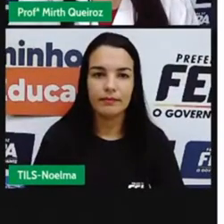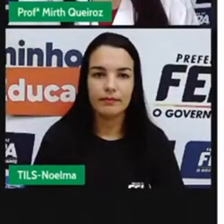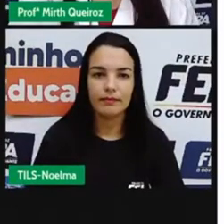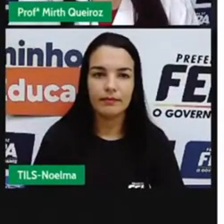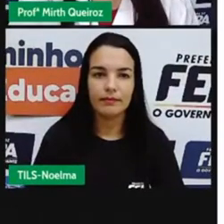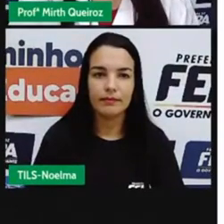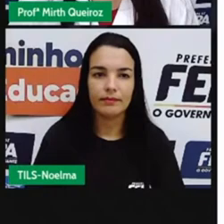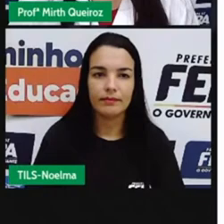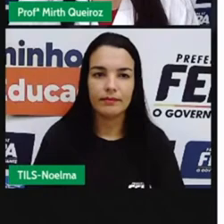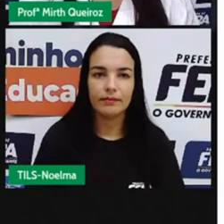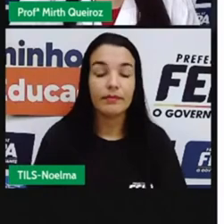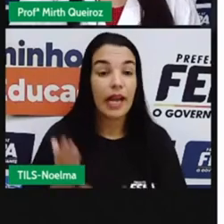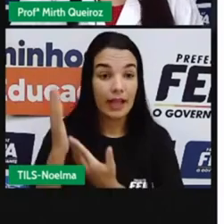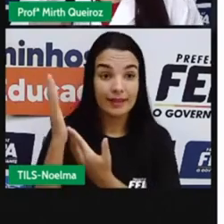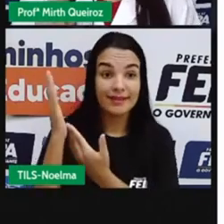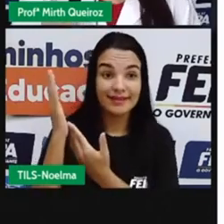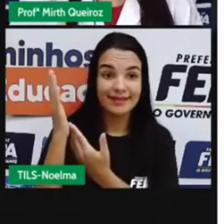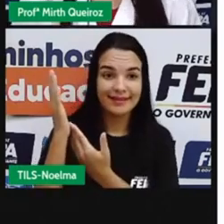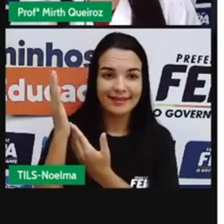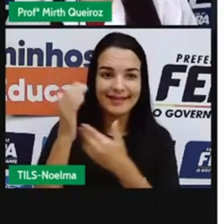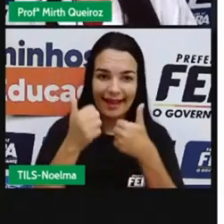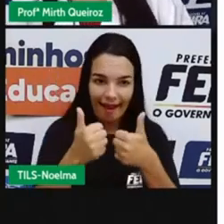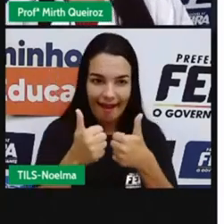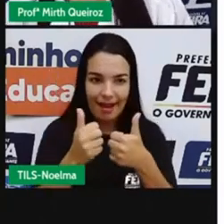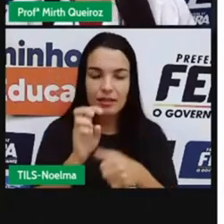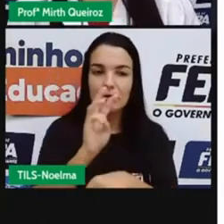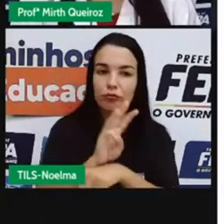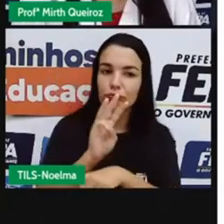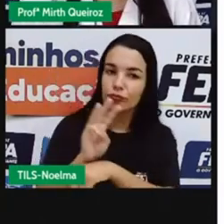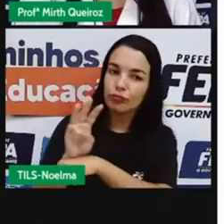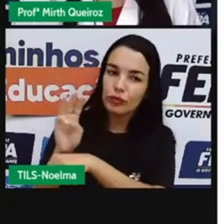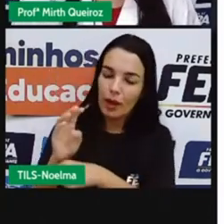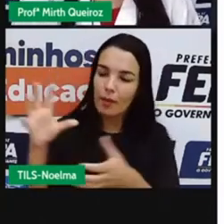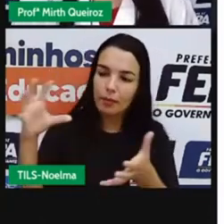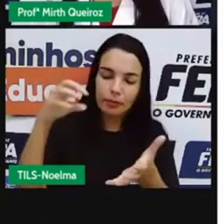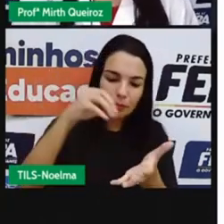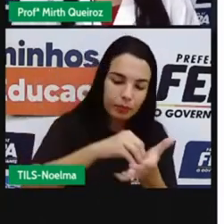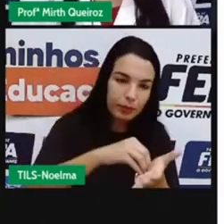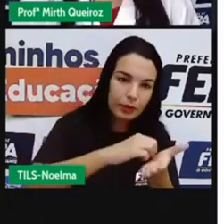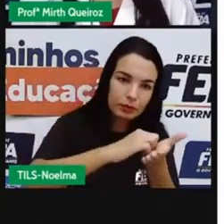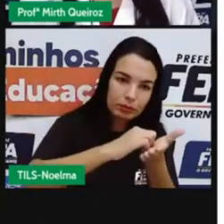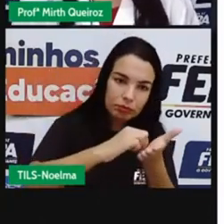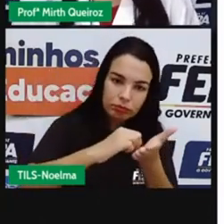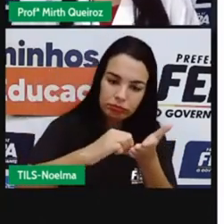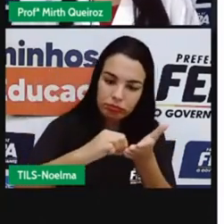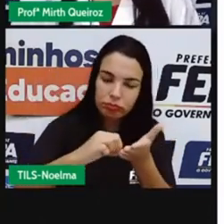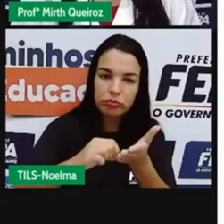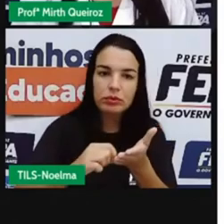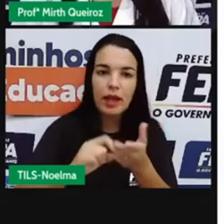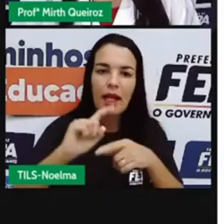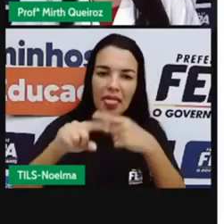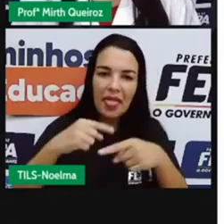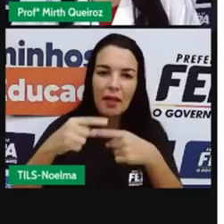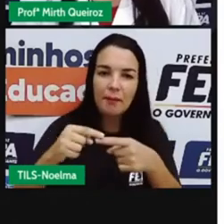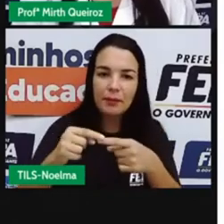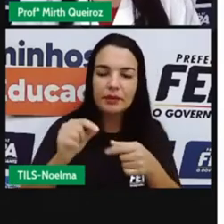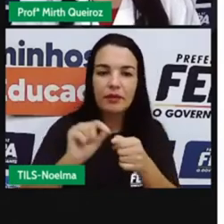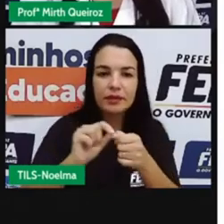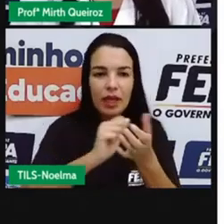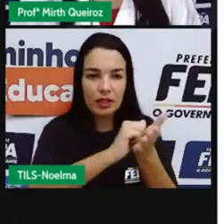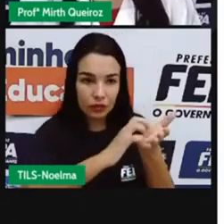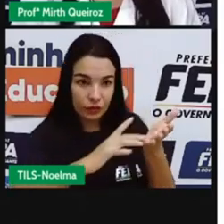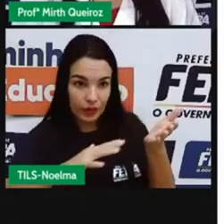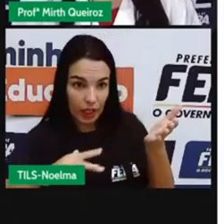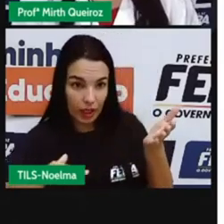Calma aí que a tela vai aparecer para vocês. Esse link aí. Vocês vão anotar no caderno de vocês e depois de vocês